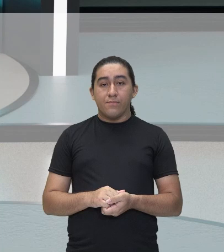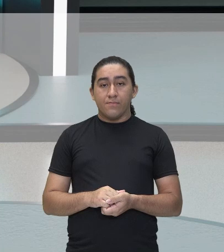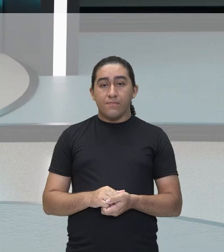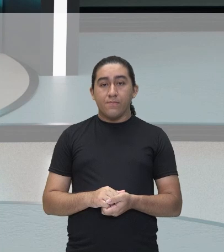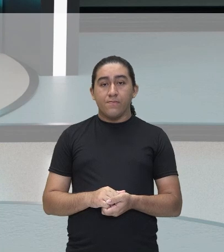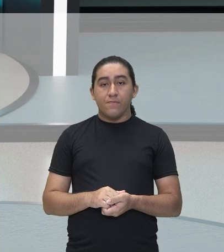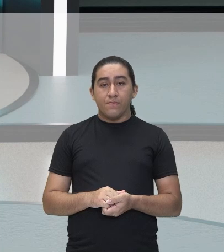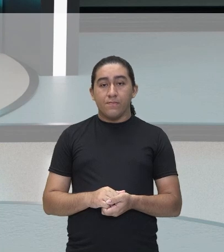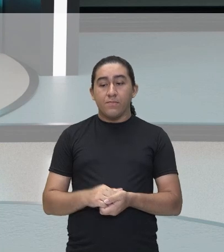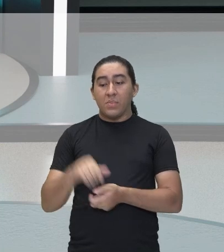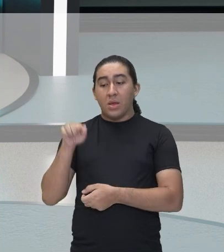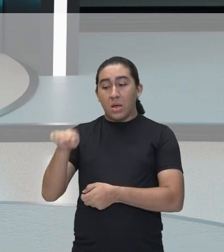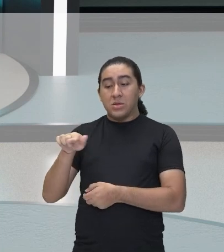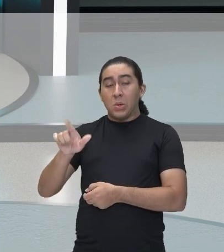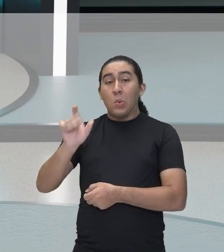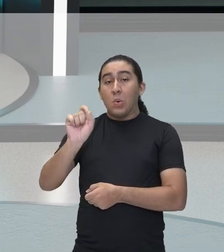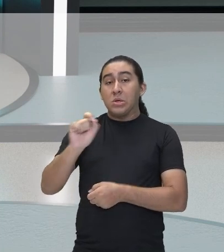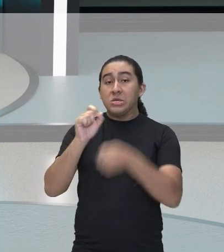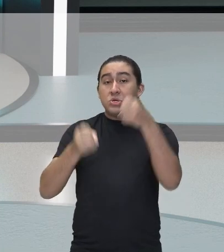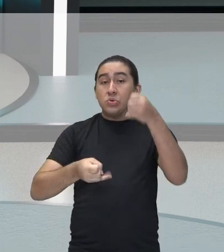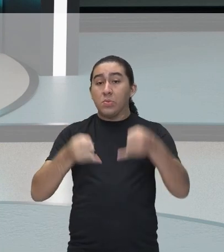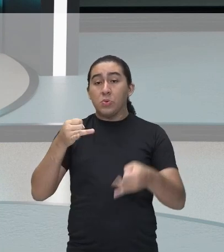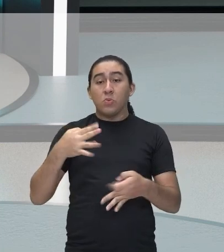traz nesta poesia épica?